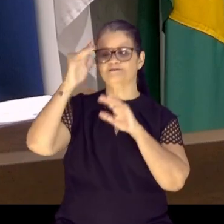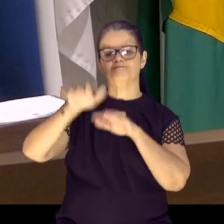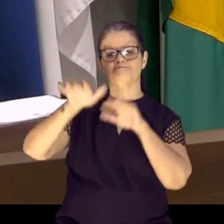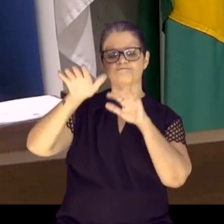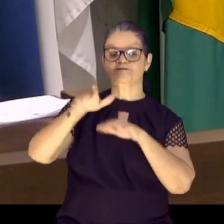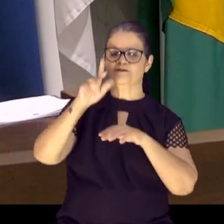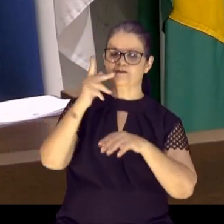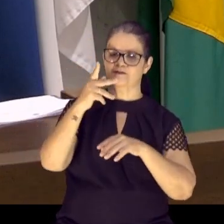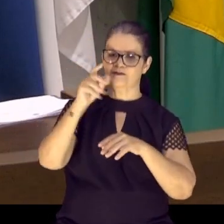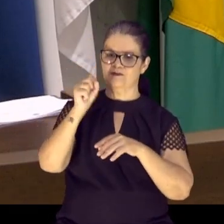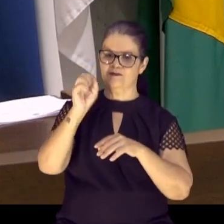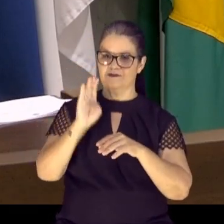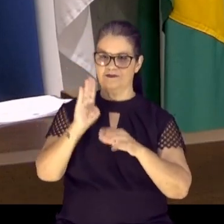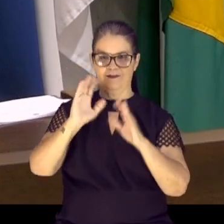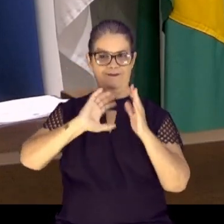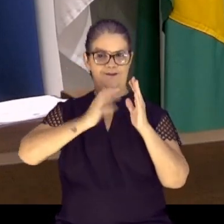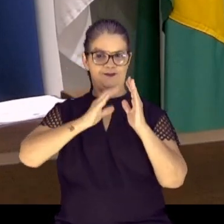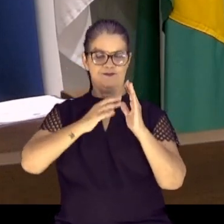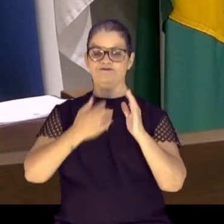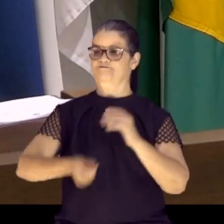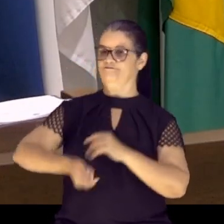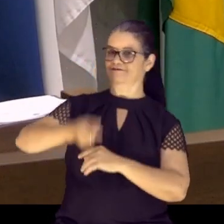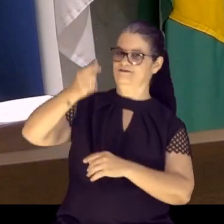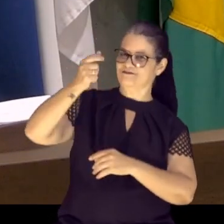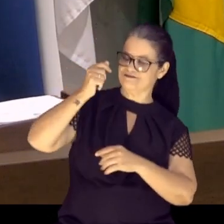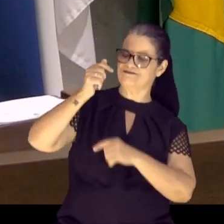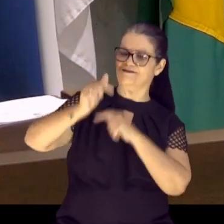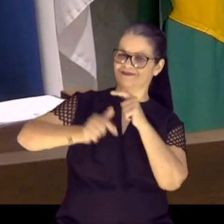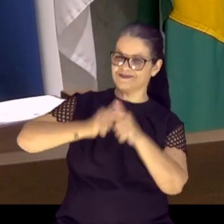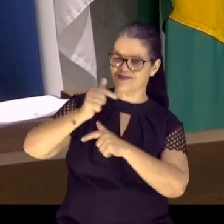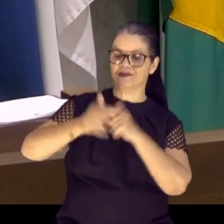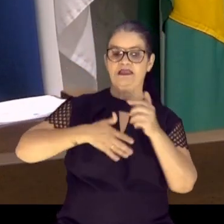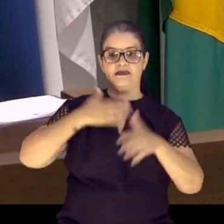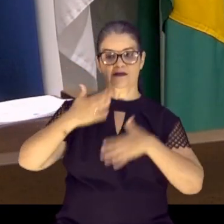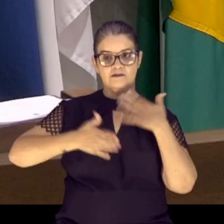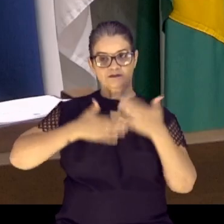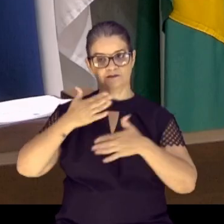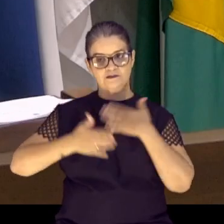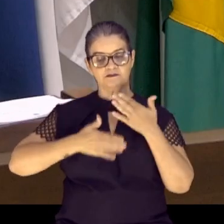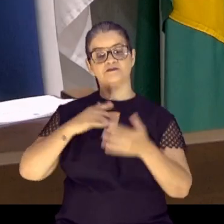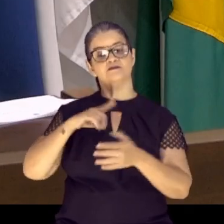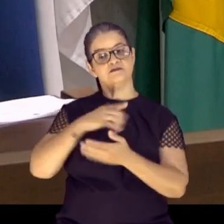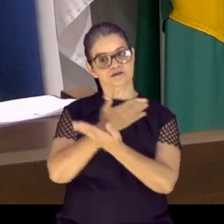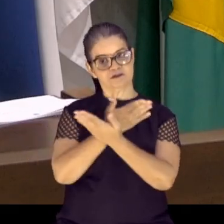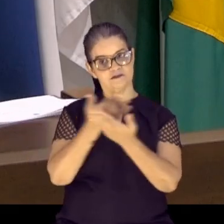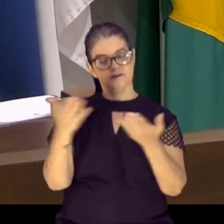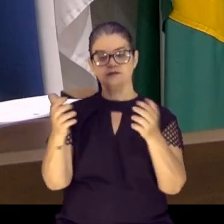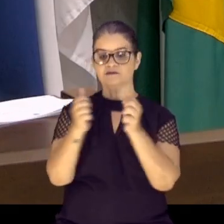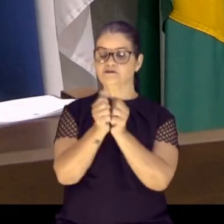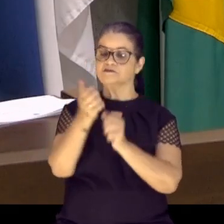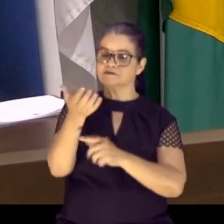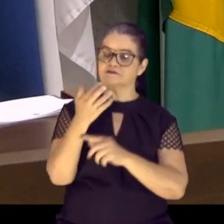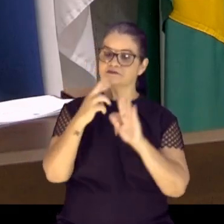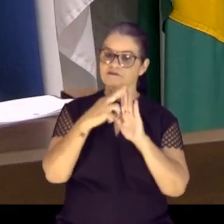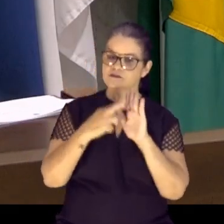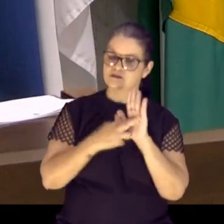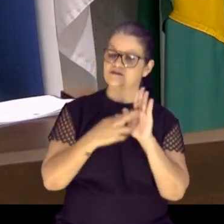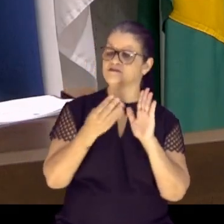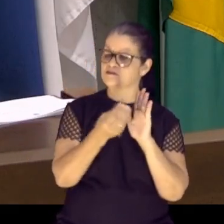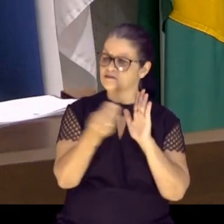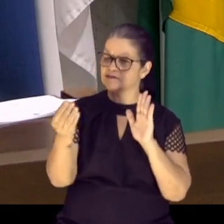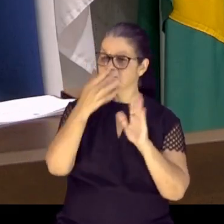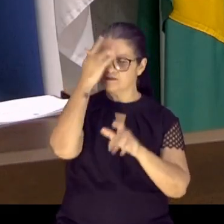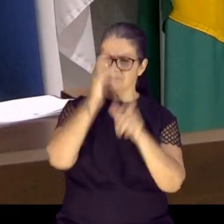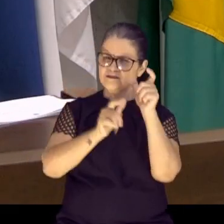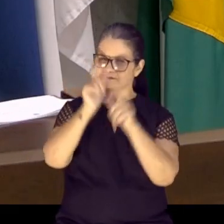PSB, militantes das antigas. É uma alegria ter vocês. Eu queria registrar, tem muita gente para a